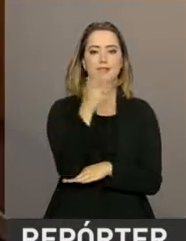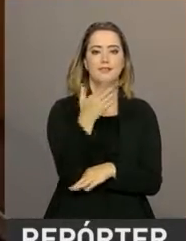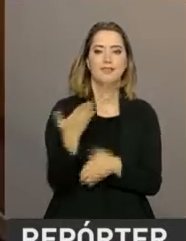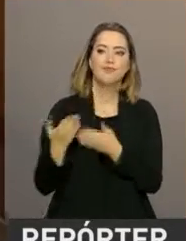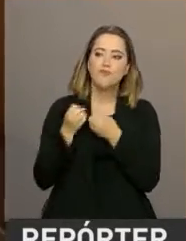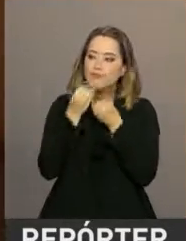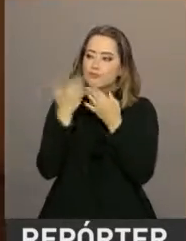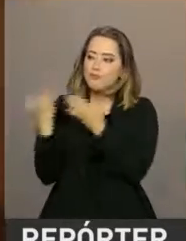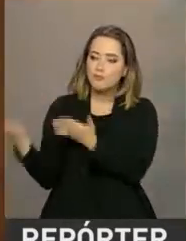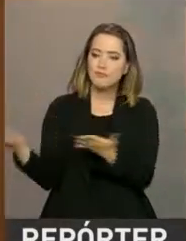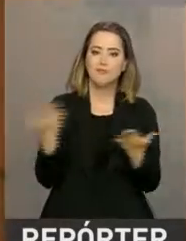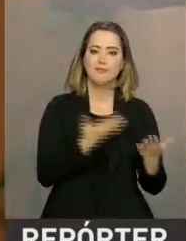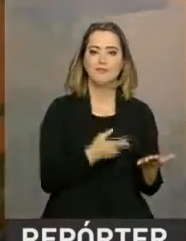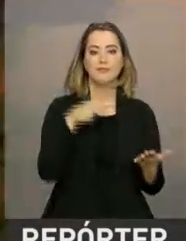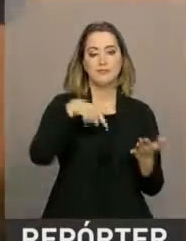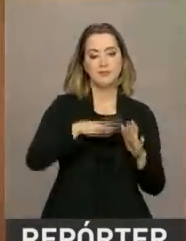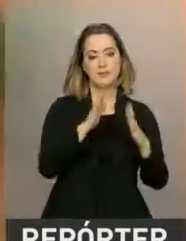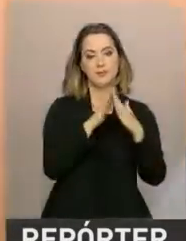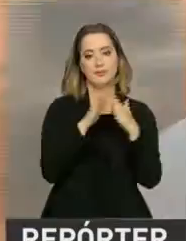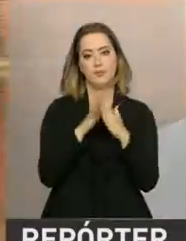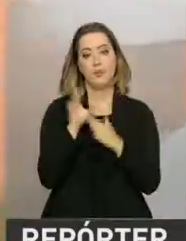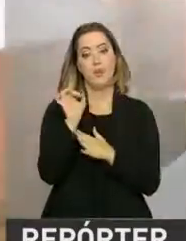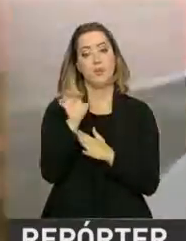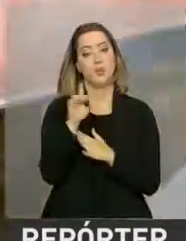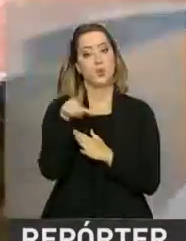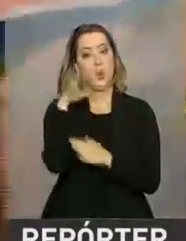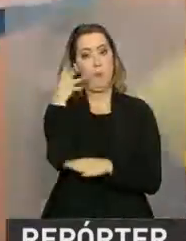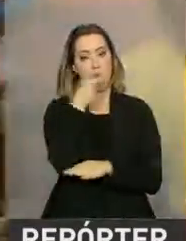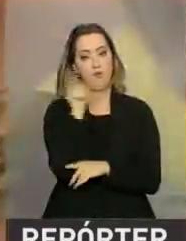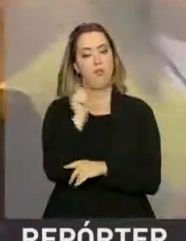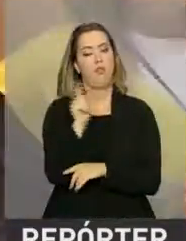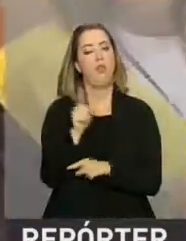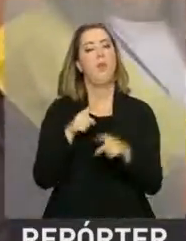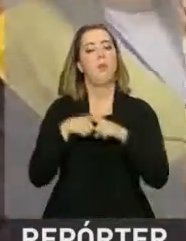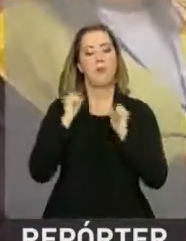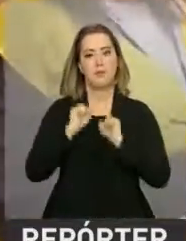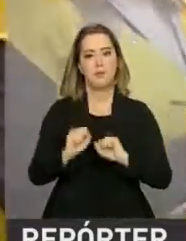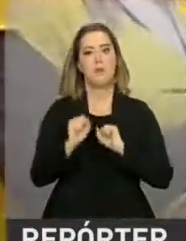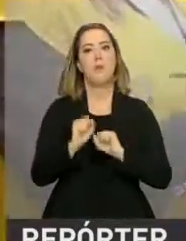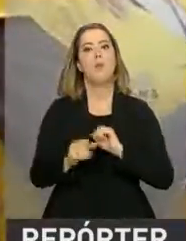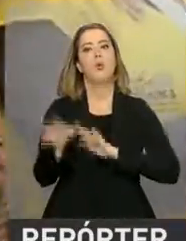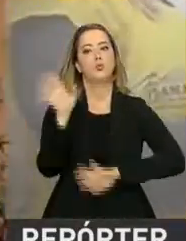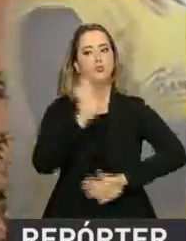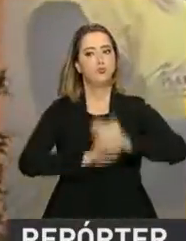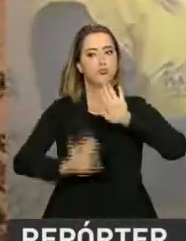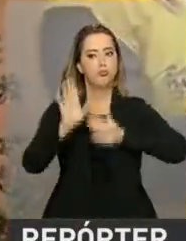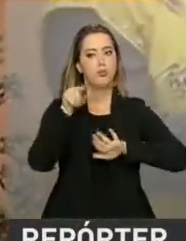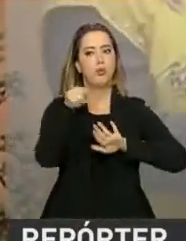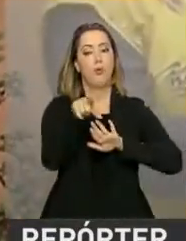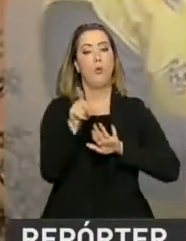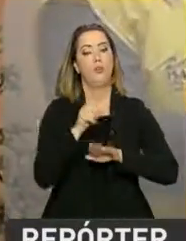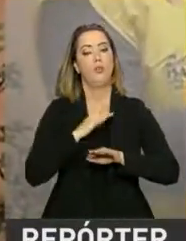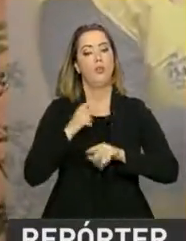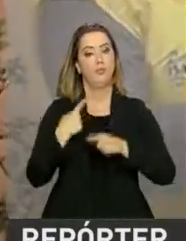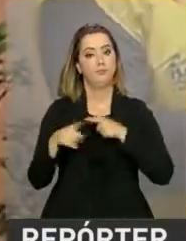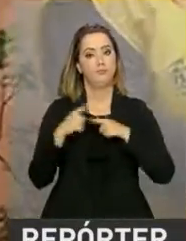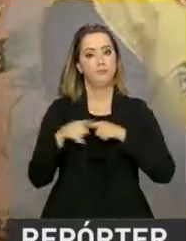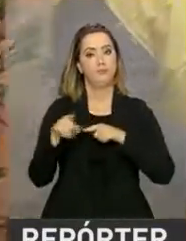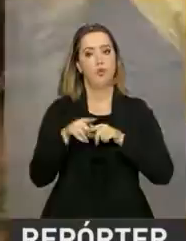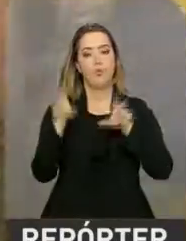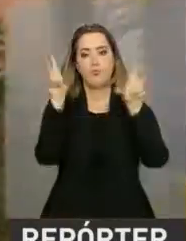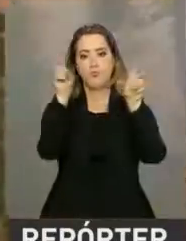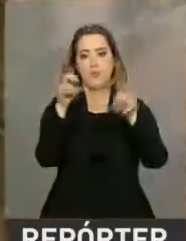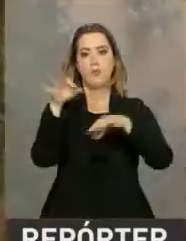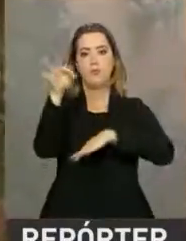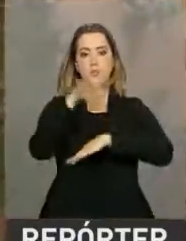aqui na residência, mas o problema é que elas não só embelezam, mas também podem ser uma armadilha quando o assunto é dengue. Nessa planilha